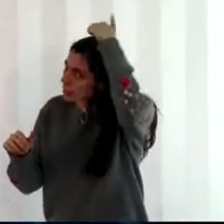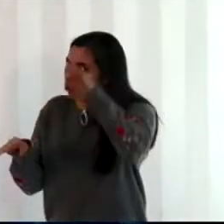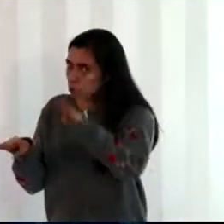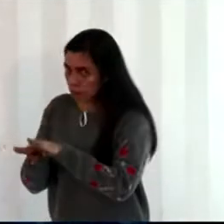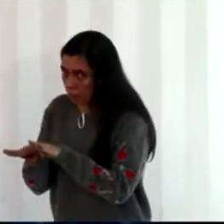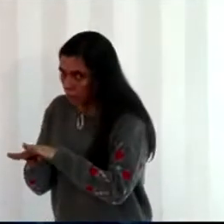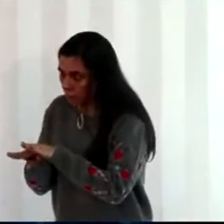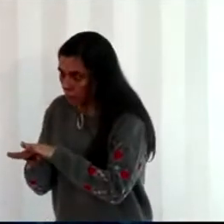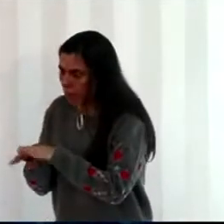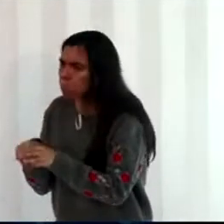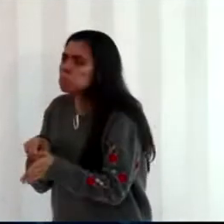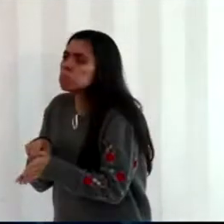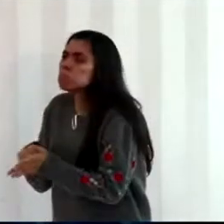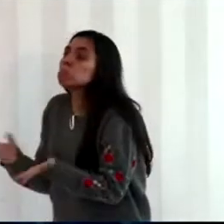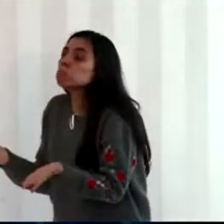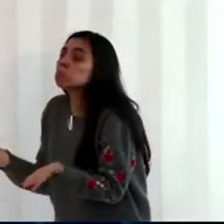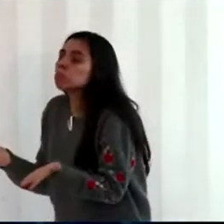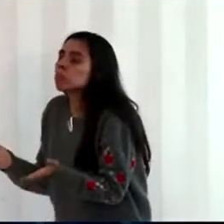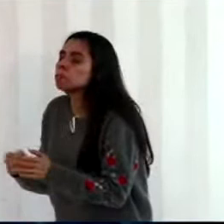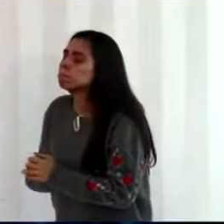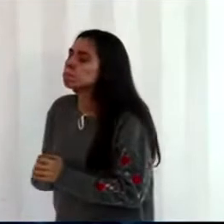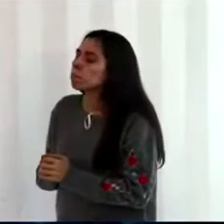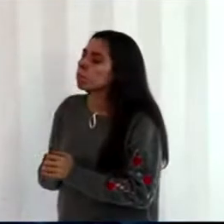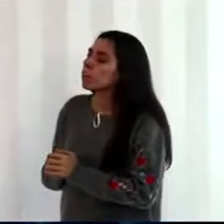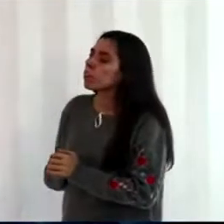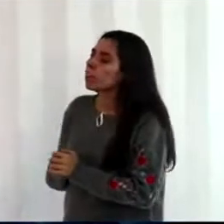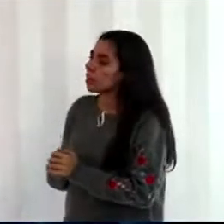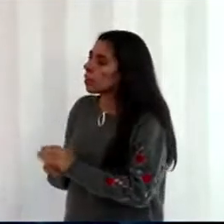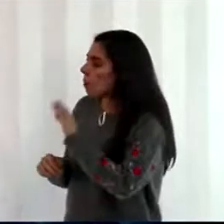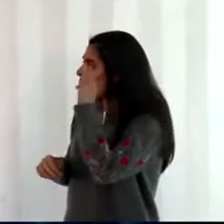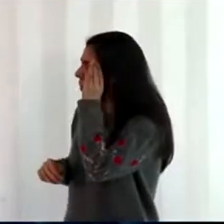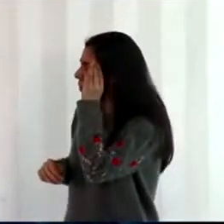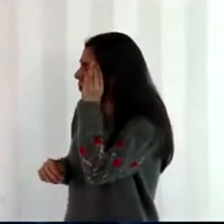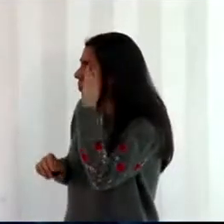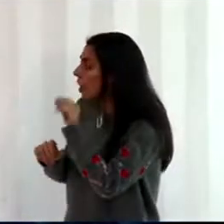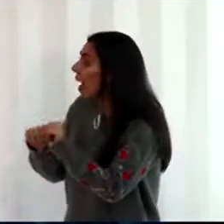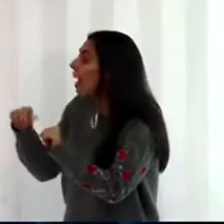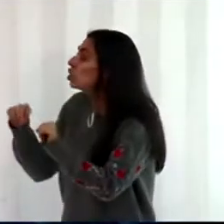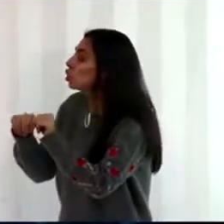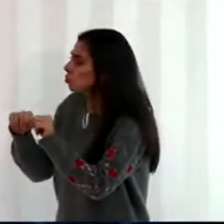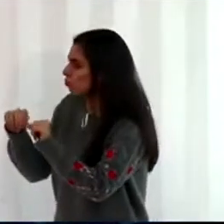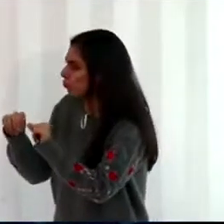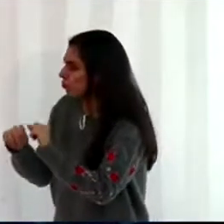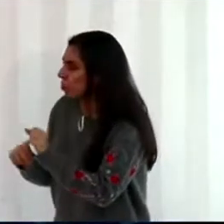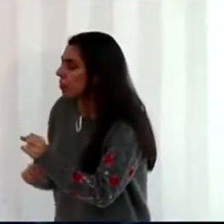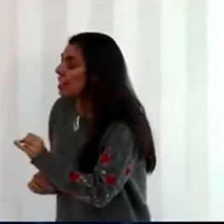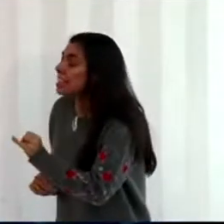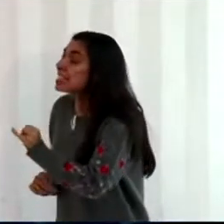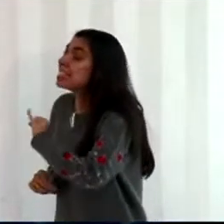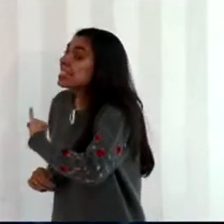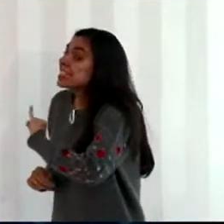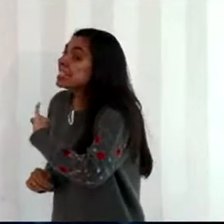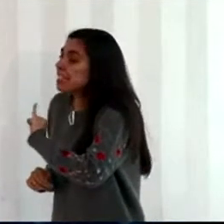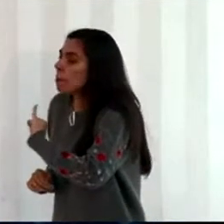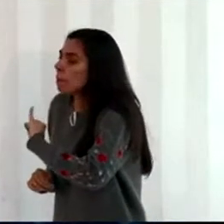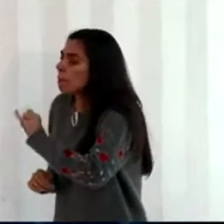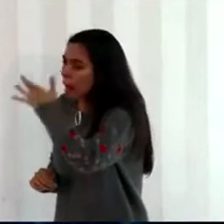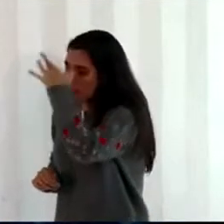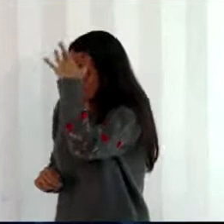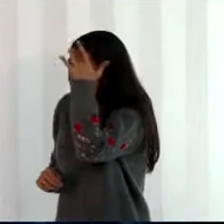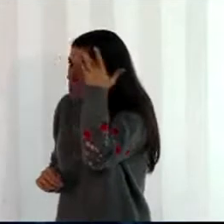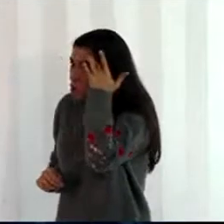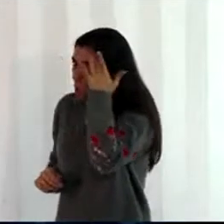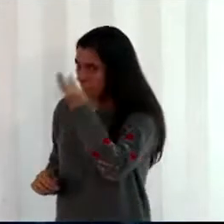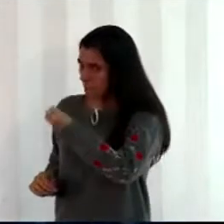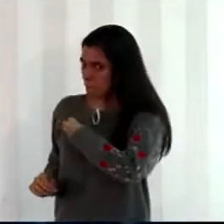tornado impuro, que se tinha tornado impuro pelo contato com um corpo morto, tocar em alguma dessas coisas,